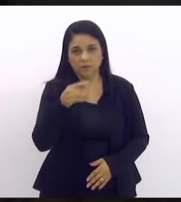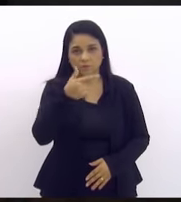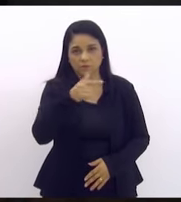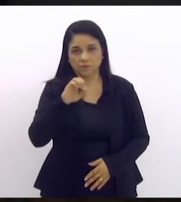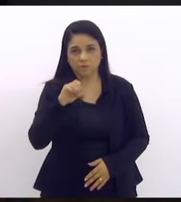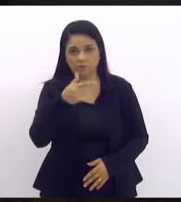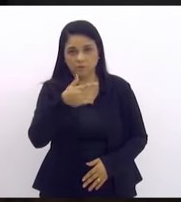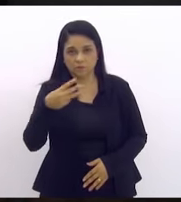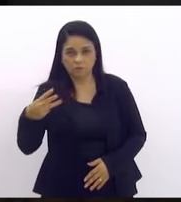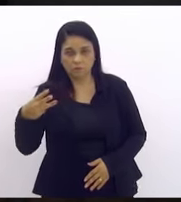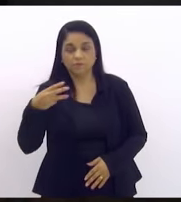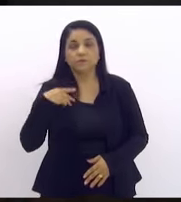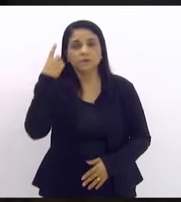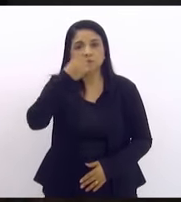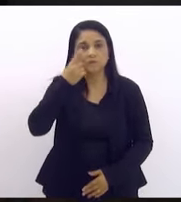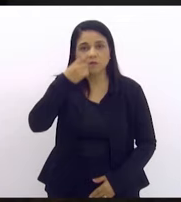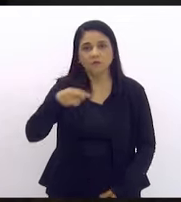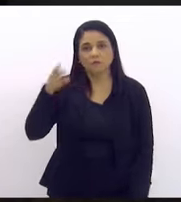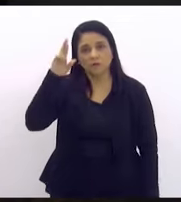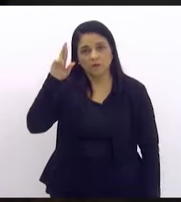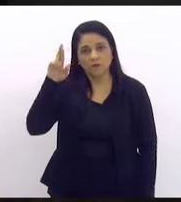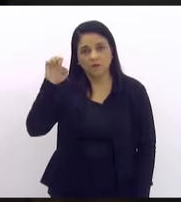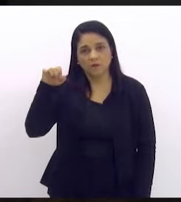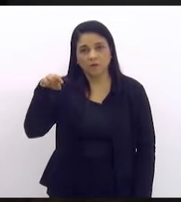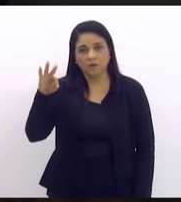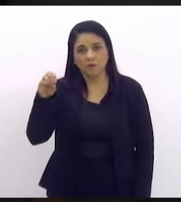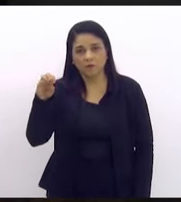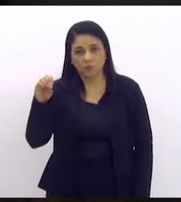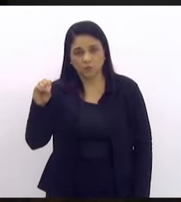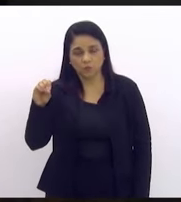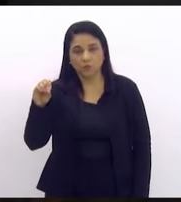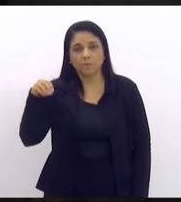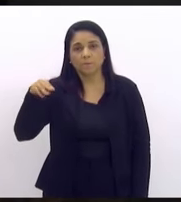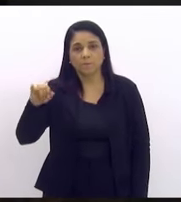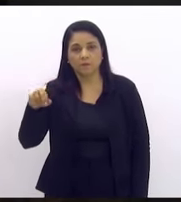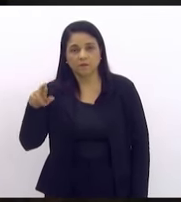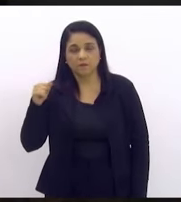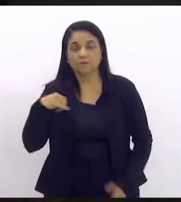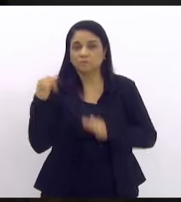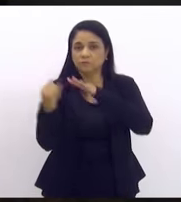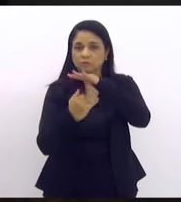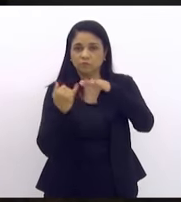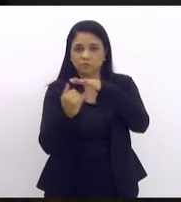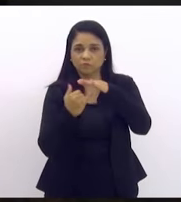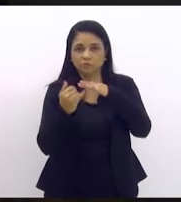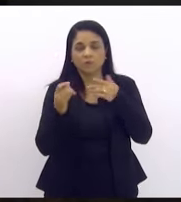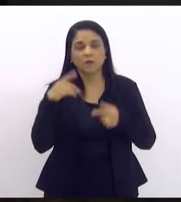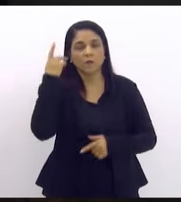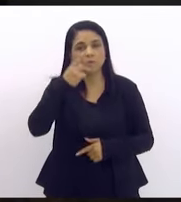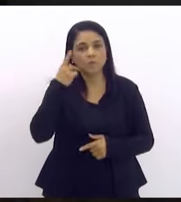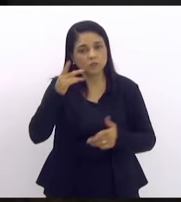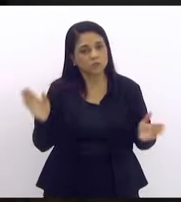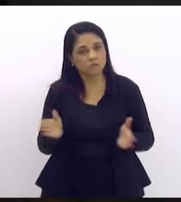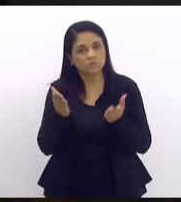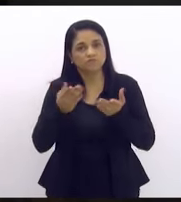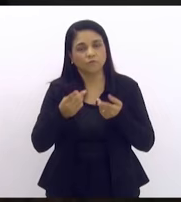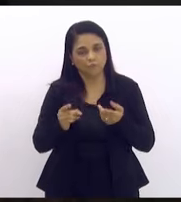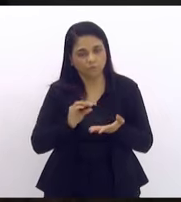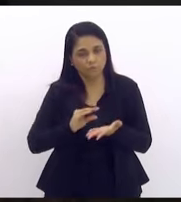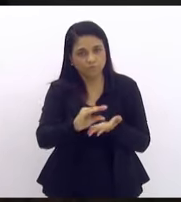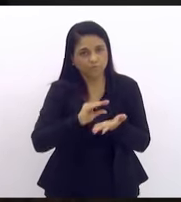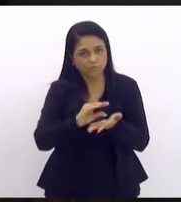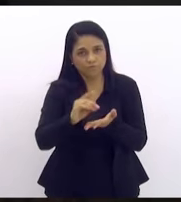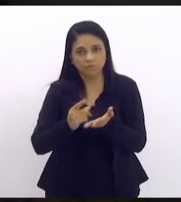1908/2023, de autoria do deputado Renato Miranda, que dispõe sobre a instituição da política estadual de incentivo financeiro à